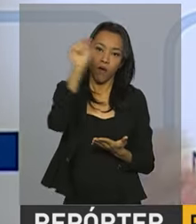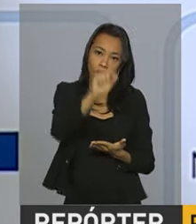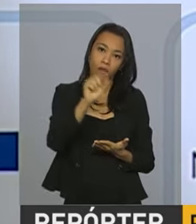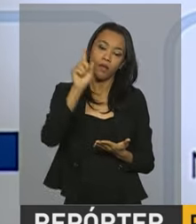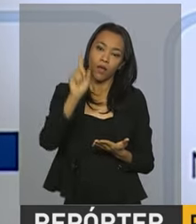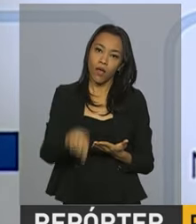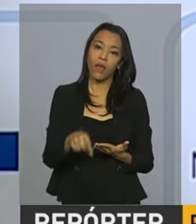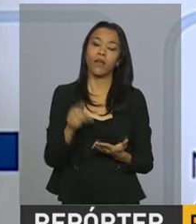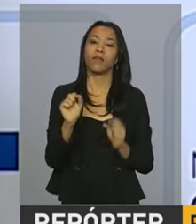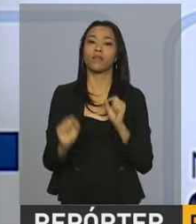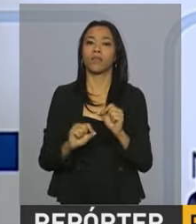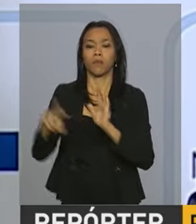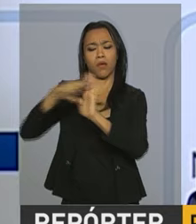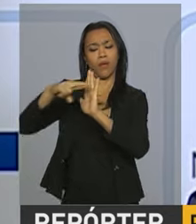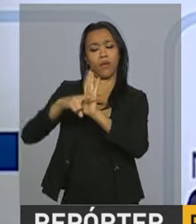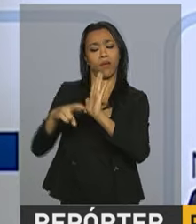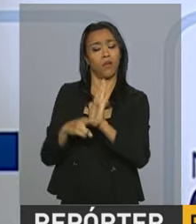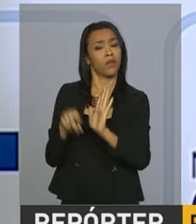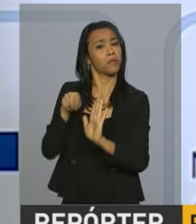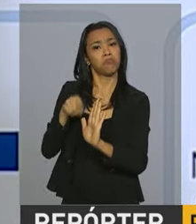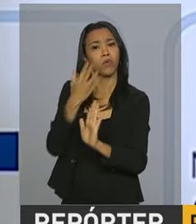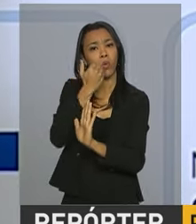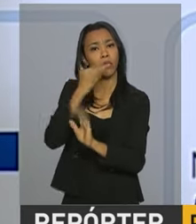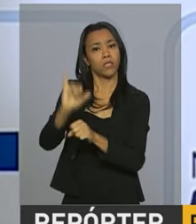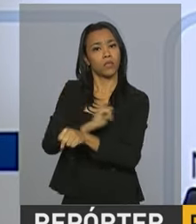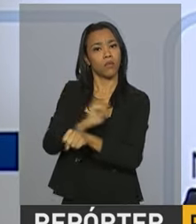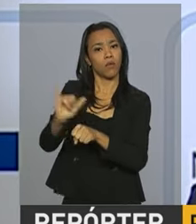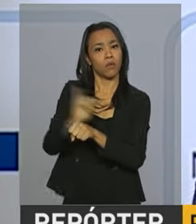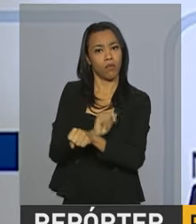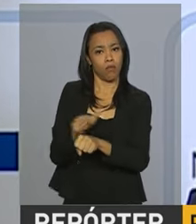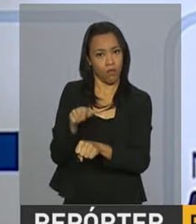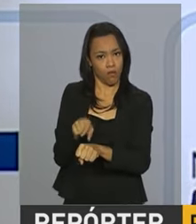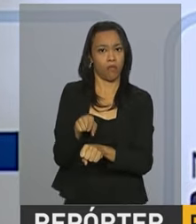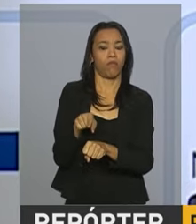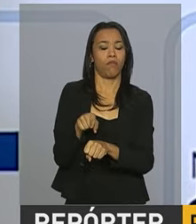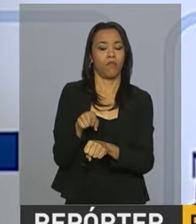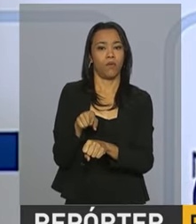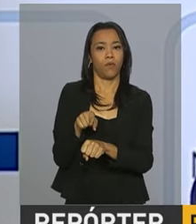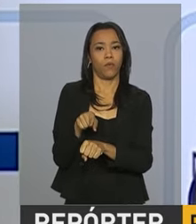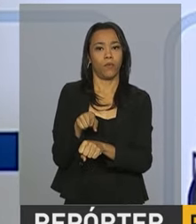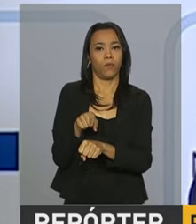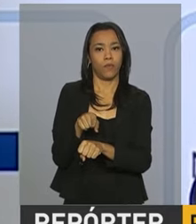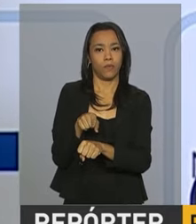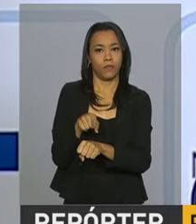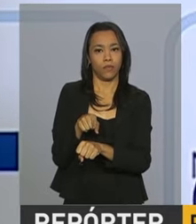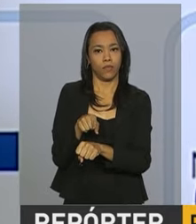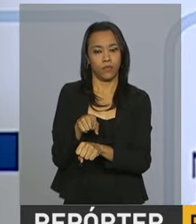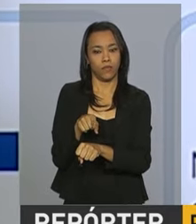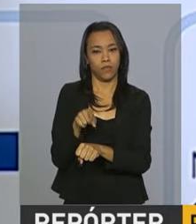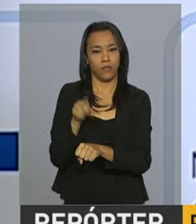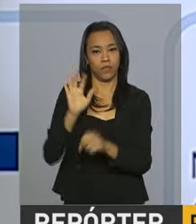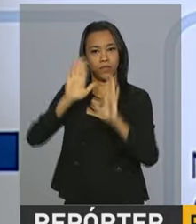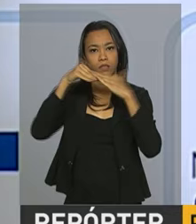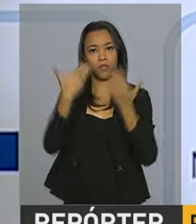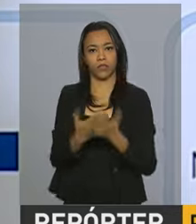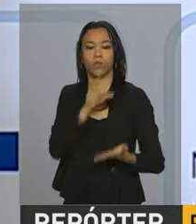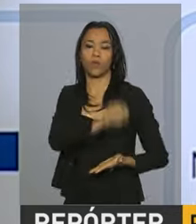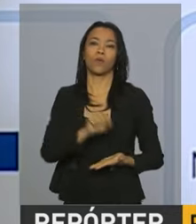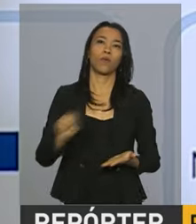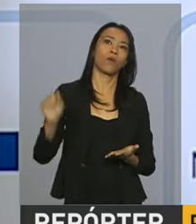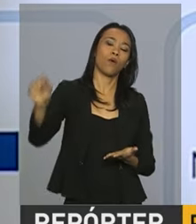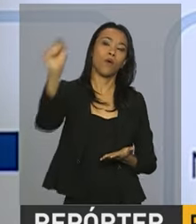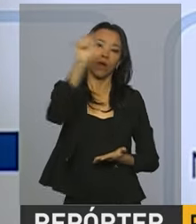incluímos o protocolo de alimentação saudável e pretendo então que haja uma na nas escolas uma